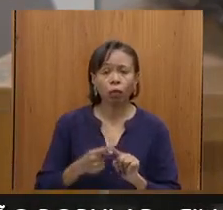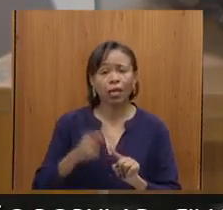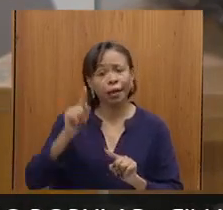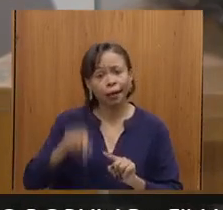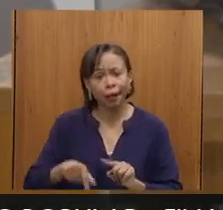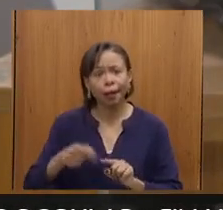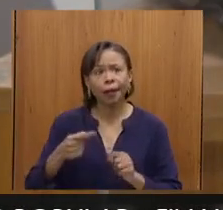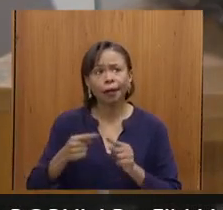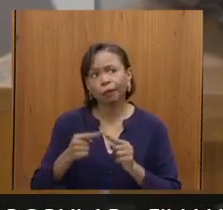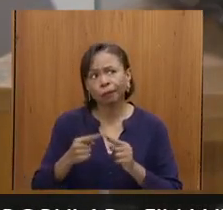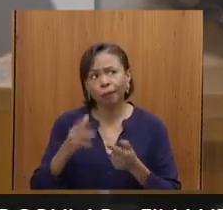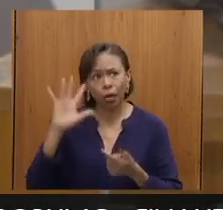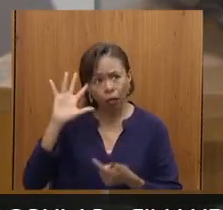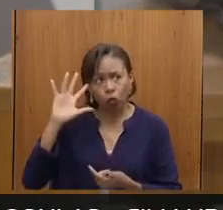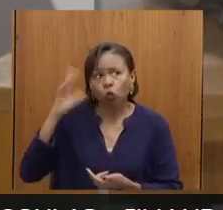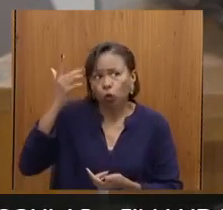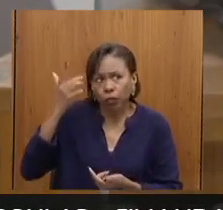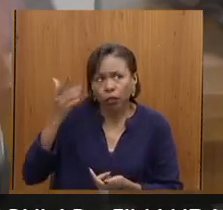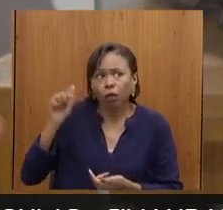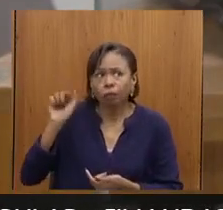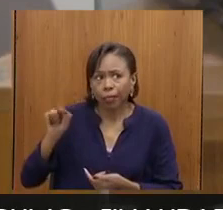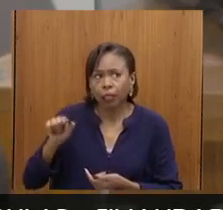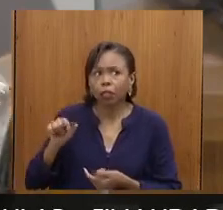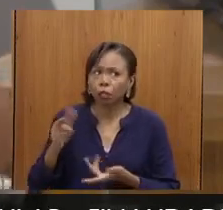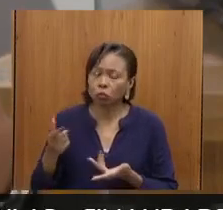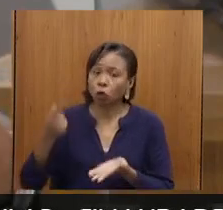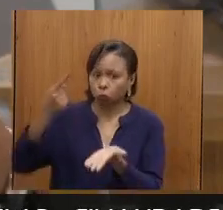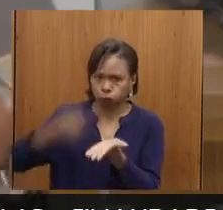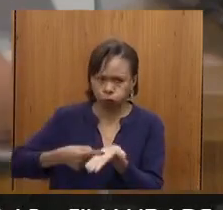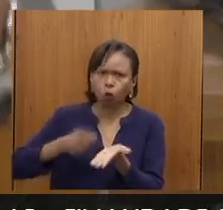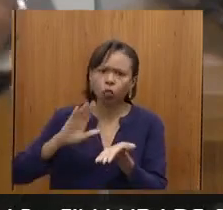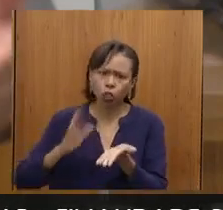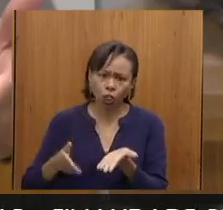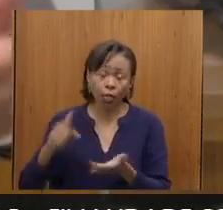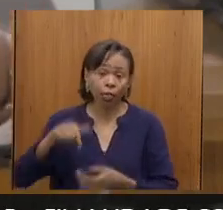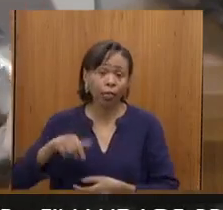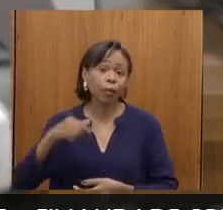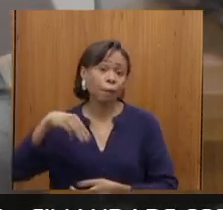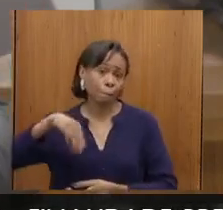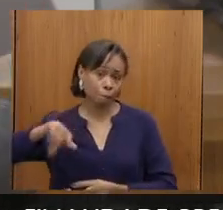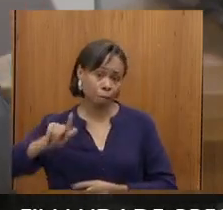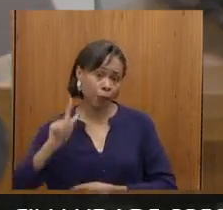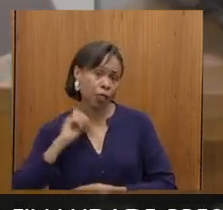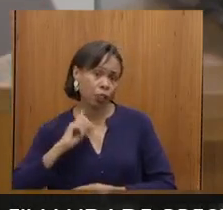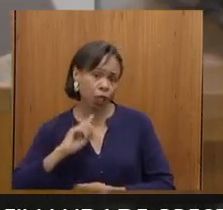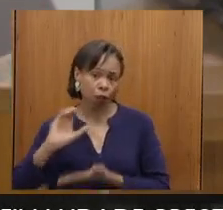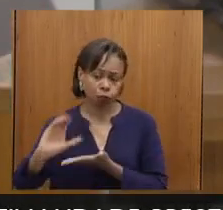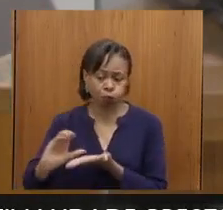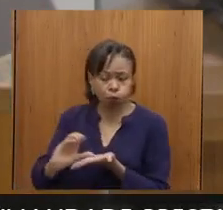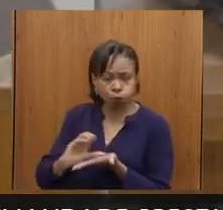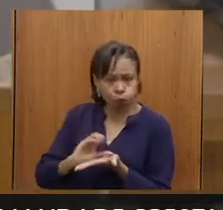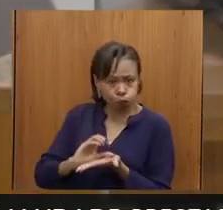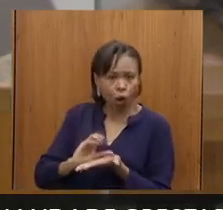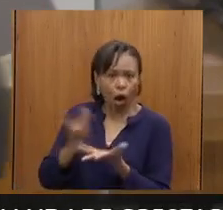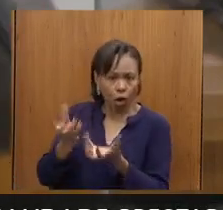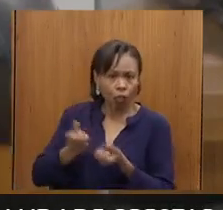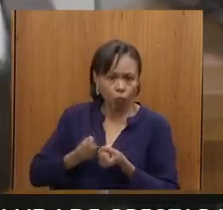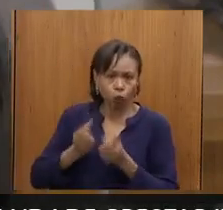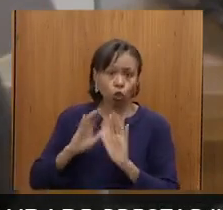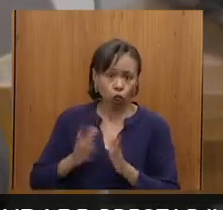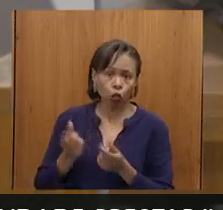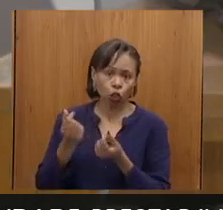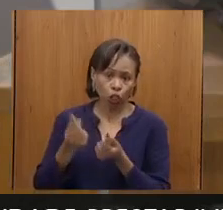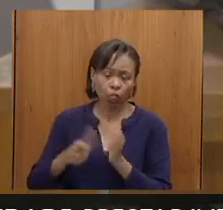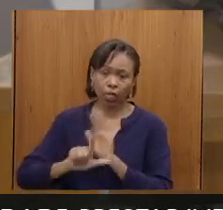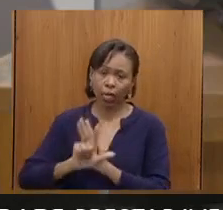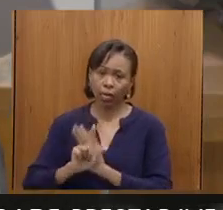solução viável para aquele momento e foi um acordo feito e que Minas Gerais já está recebendo o dinheiro da compensação da lei Candir que não